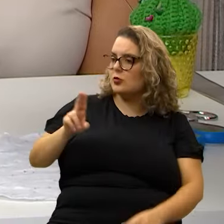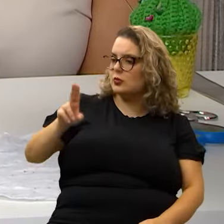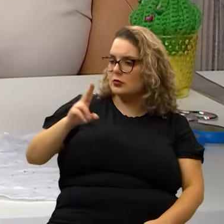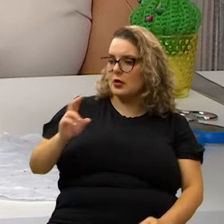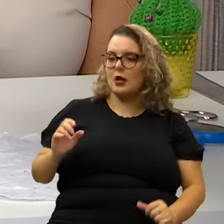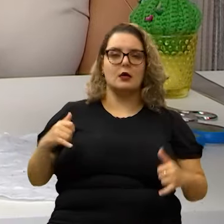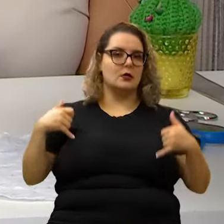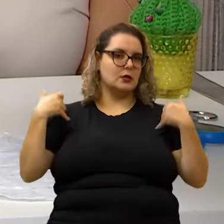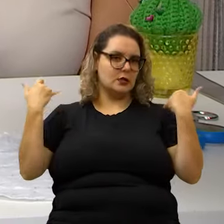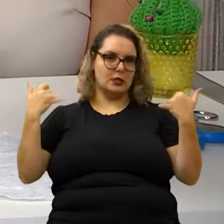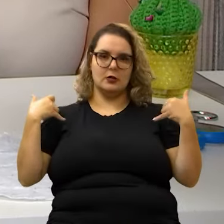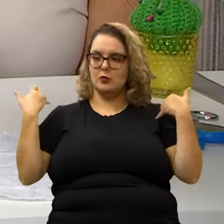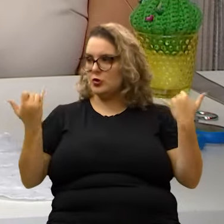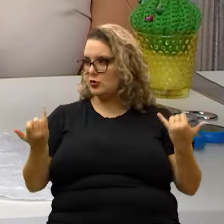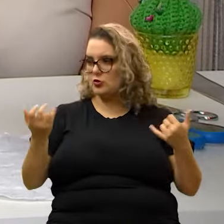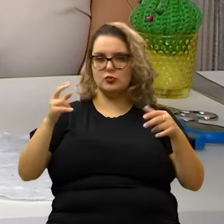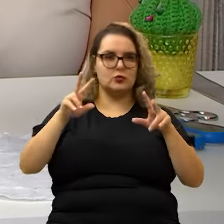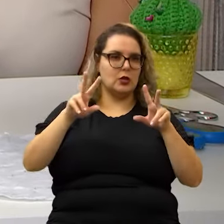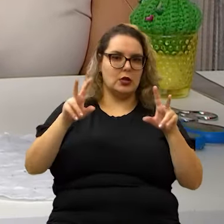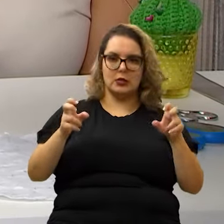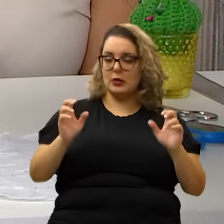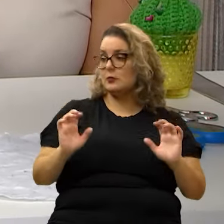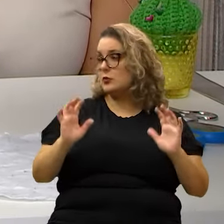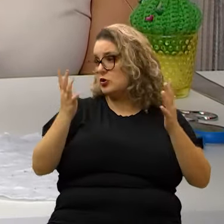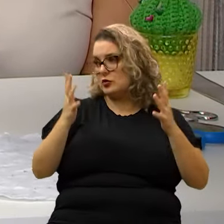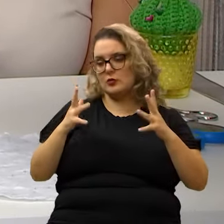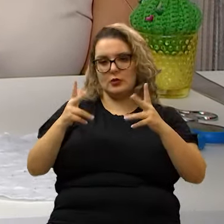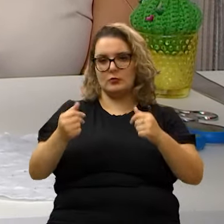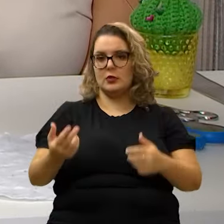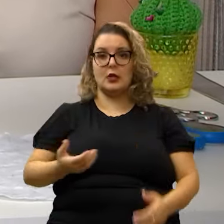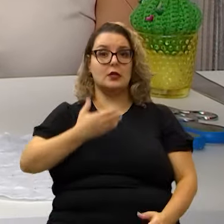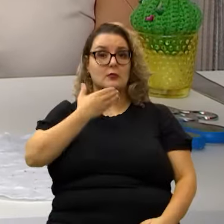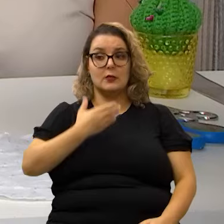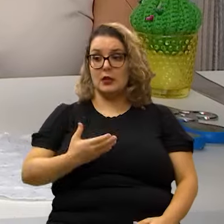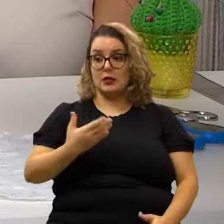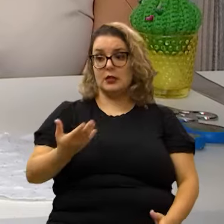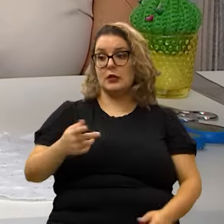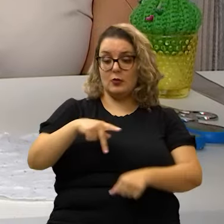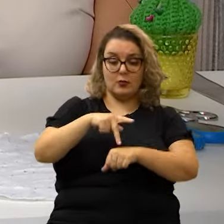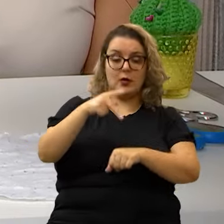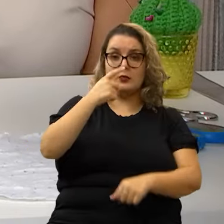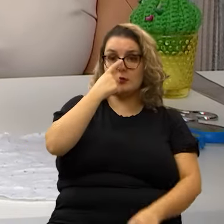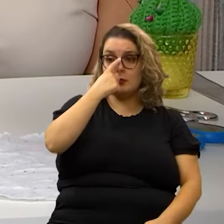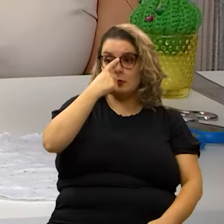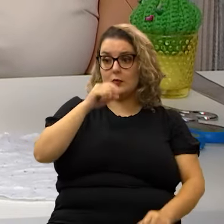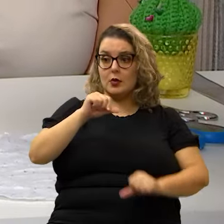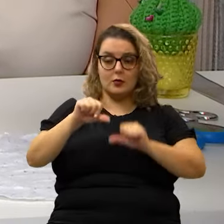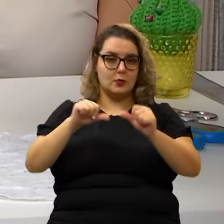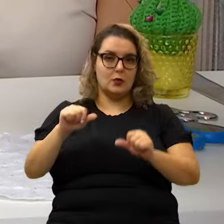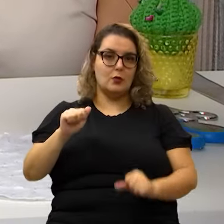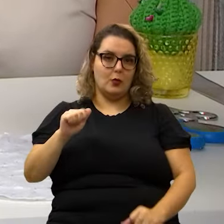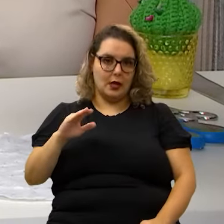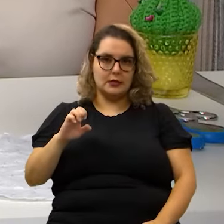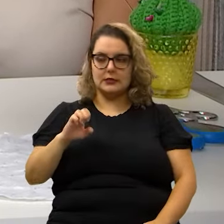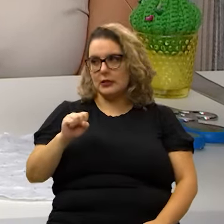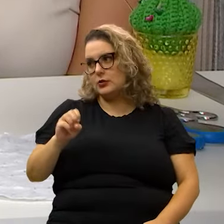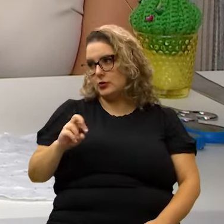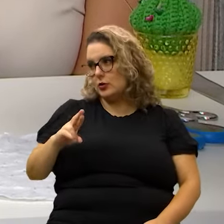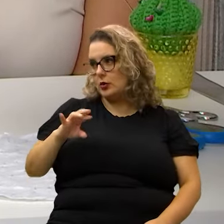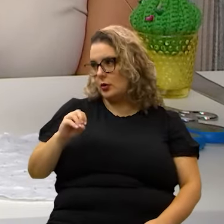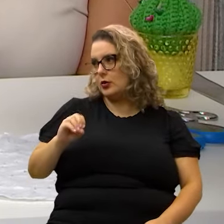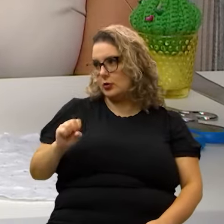pelúcia pode ser usada em festas de aniversário, né? Temas de eventos em geral, Natal, Páscoa. Você modificando os tipos de acessórios,